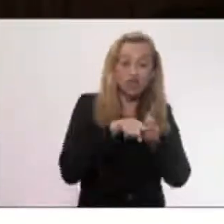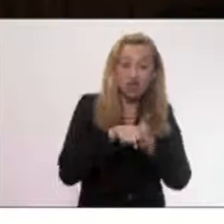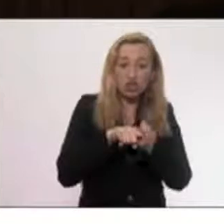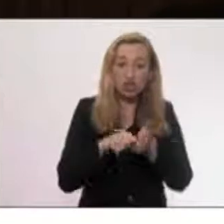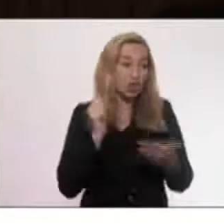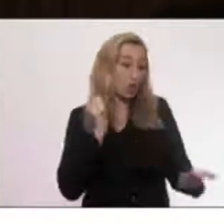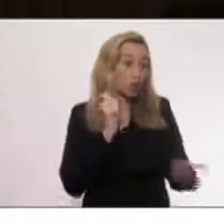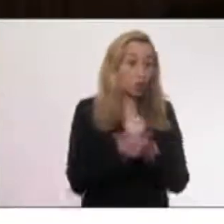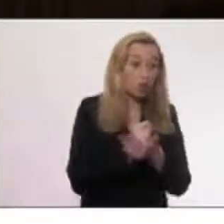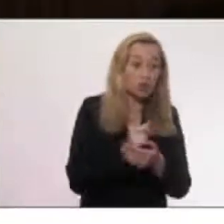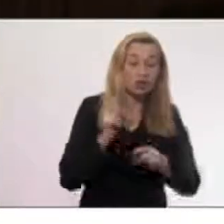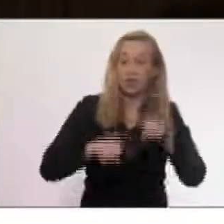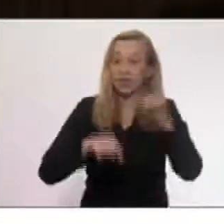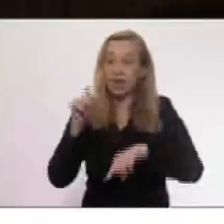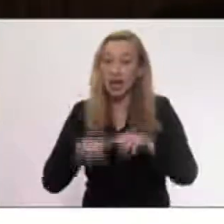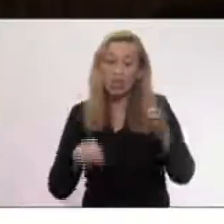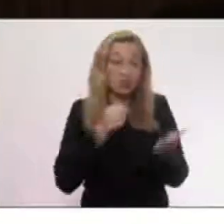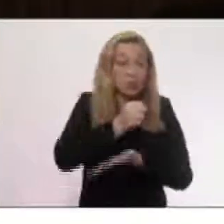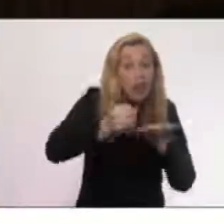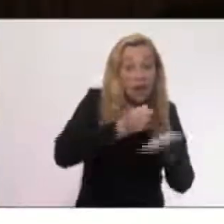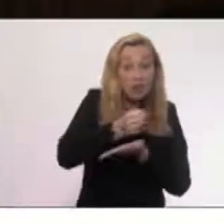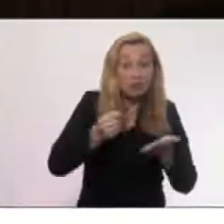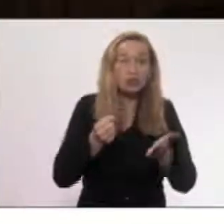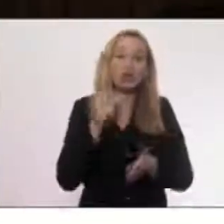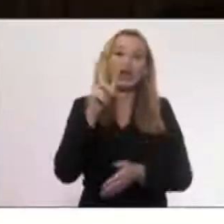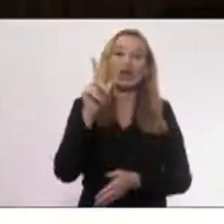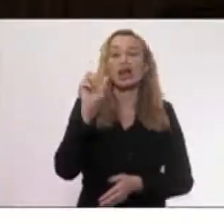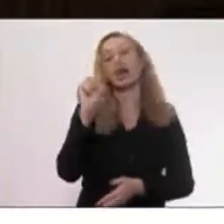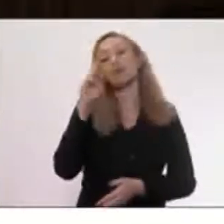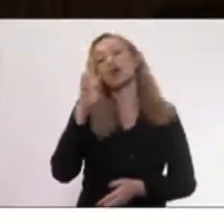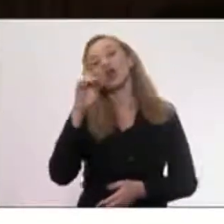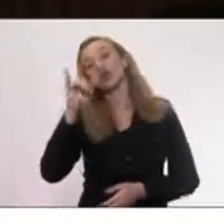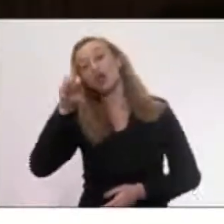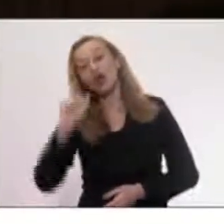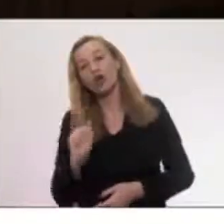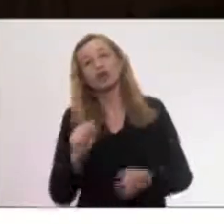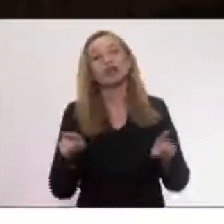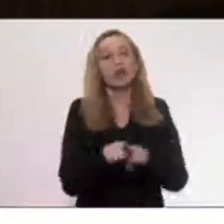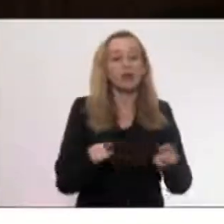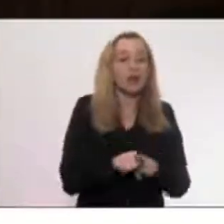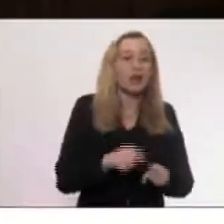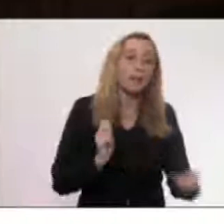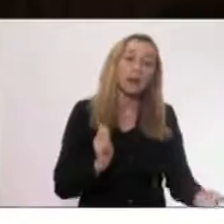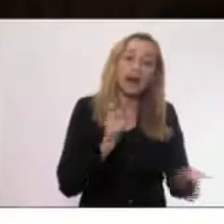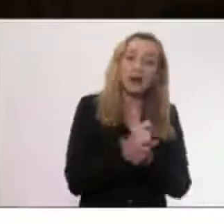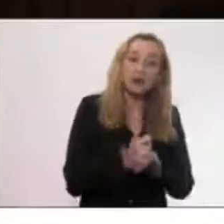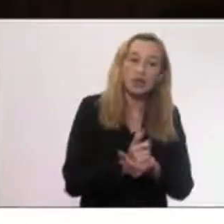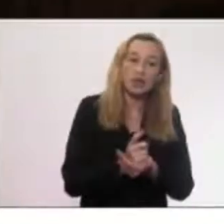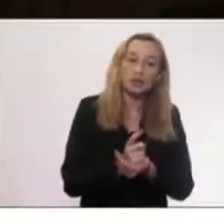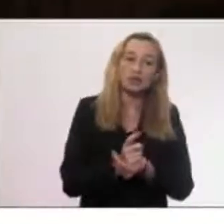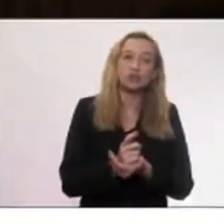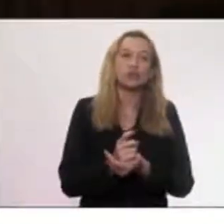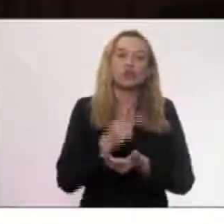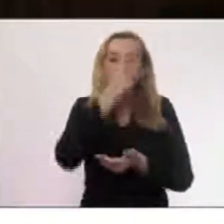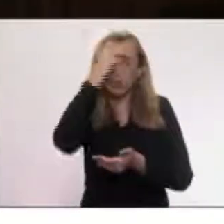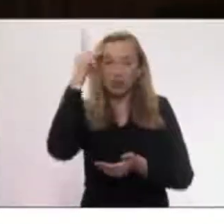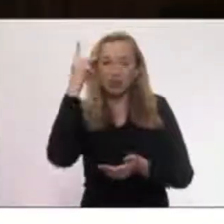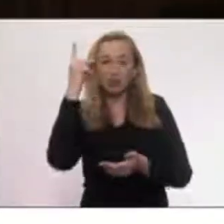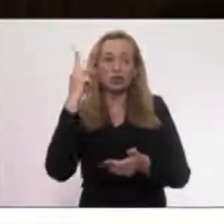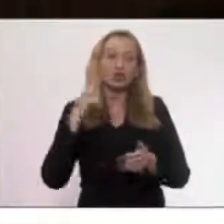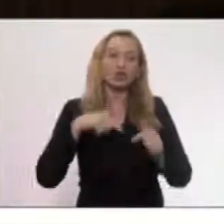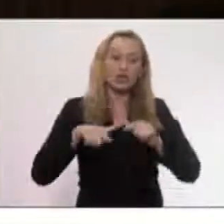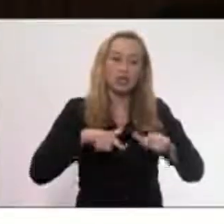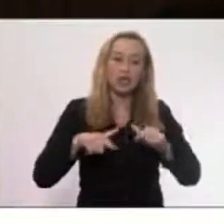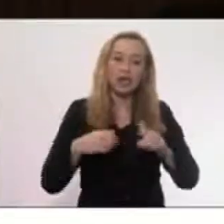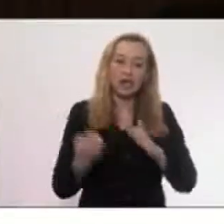compra de equipamentos básicos para laboratório e pagamento de funcionários terceirizados, além de obras nas universidades e a